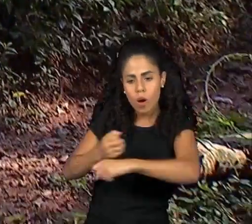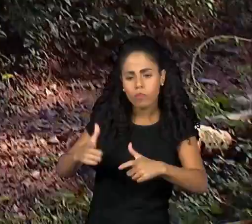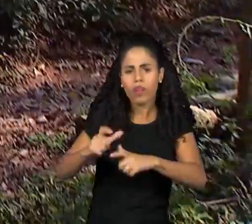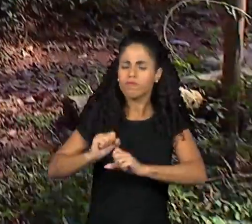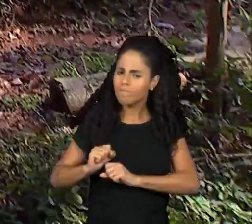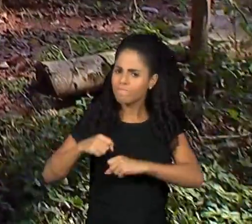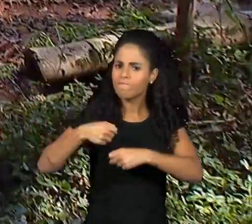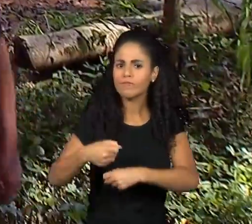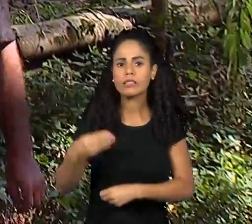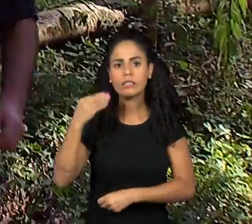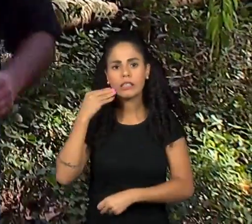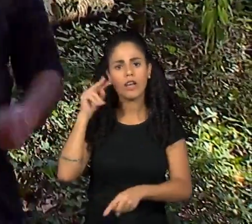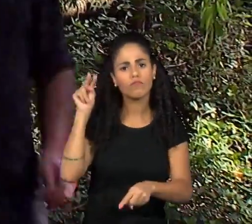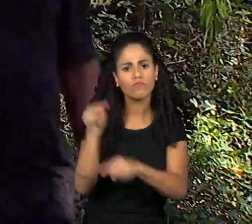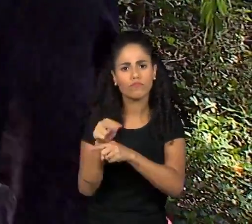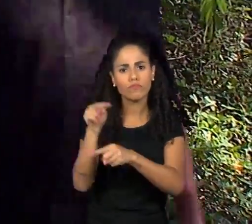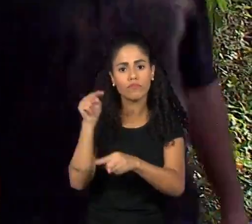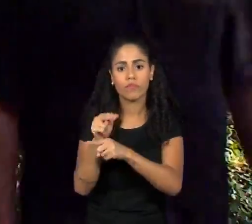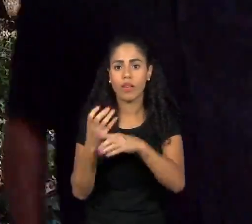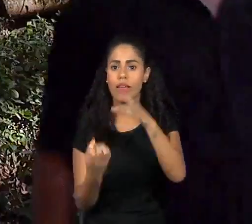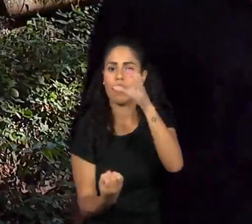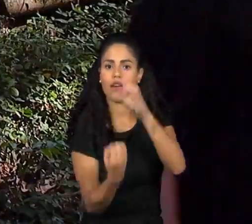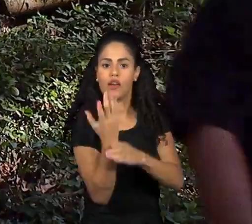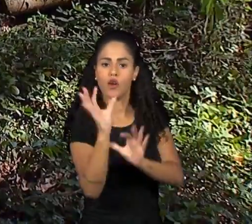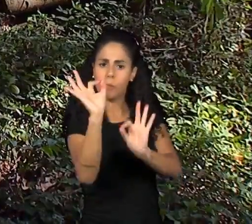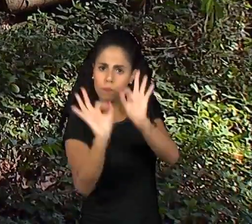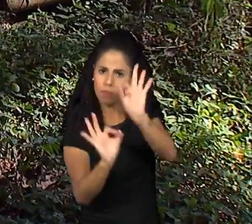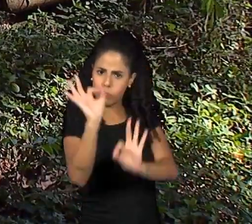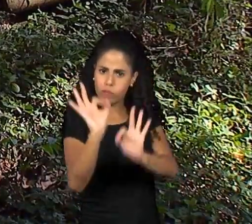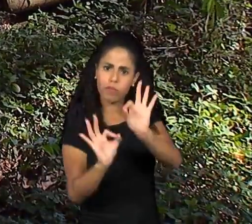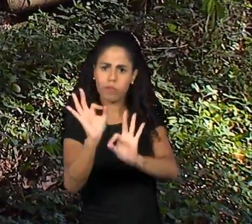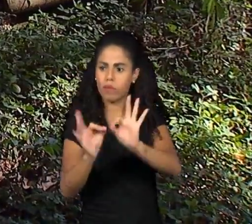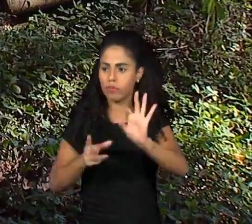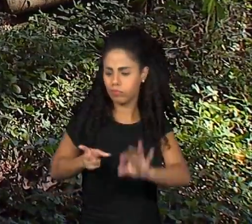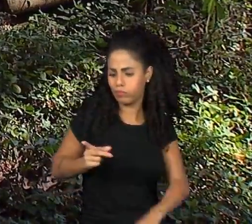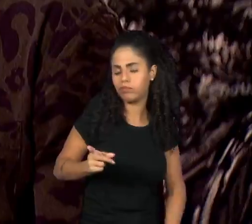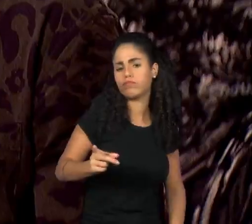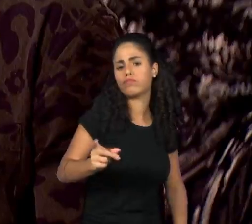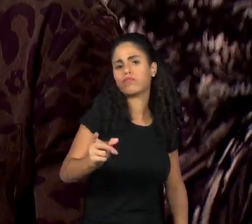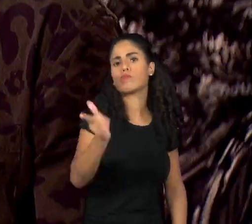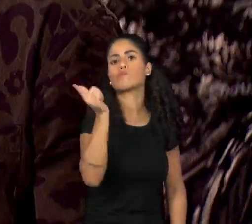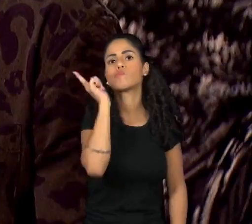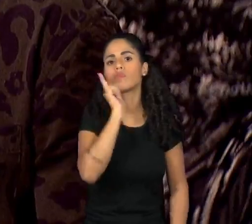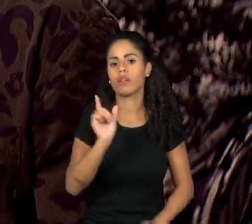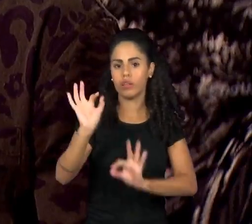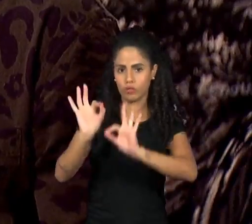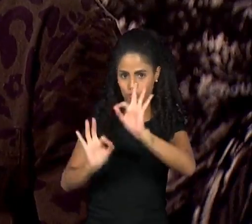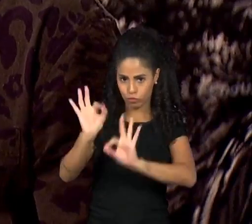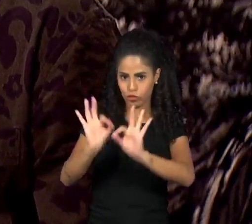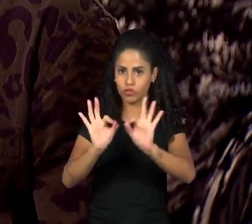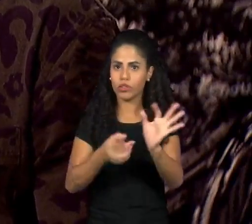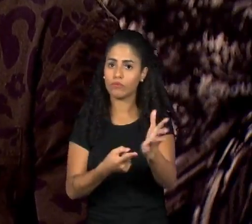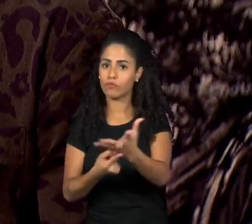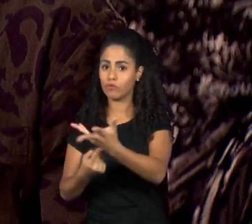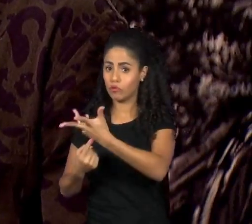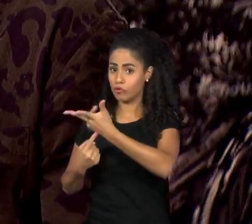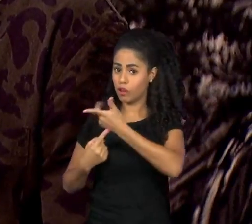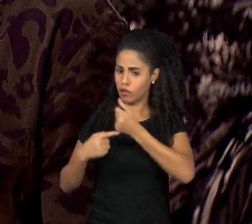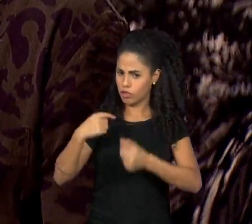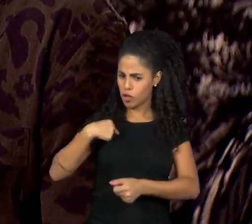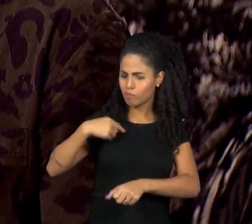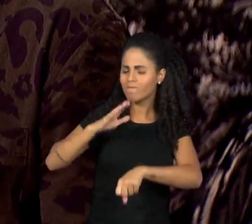sua preservação, criou o projeto Cerrado Infinito. O Infinito é um projeto de arte